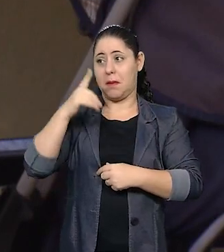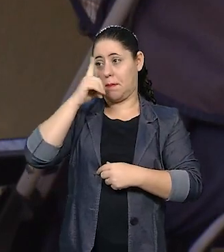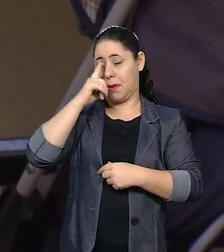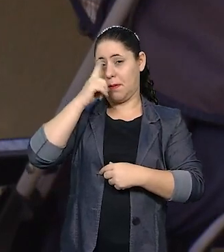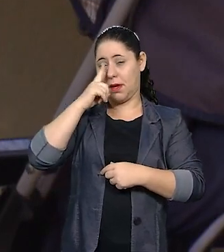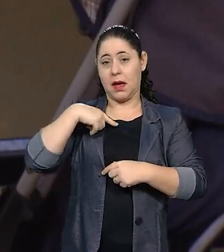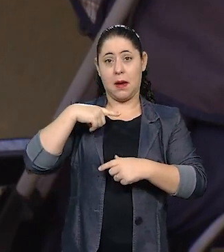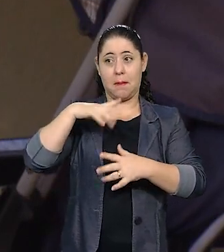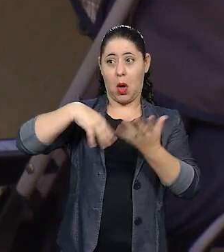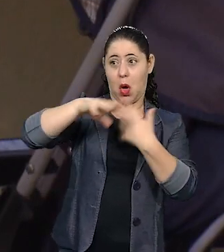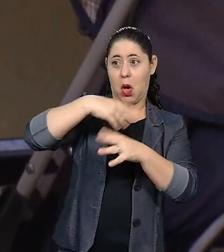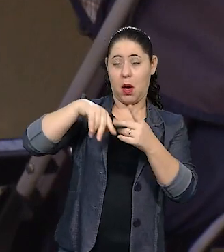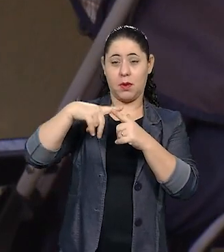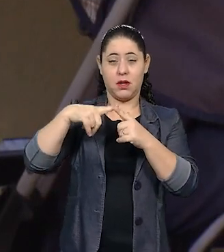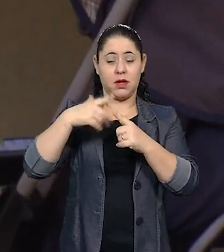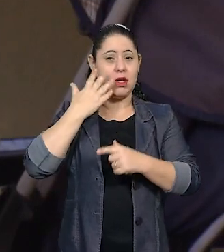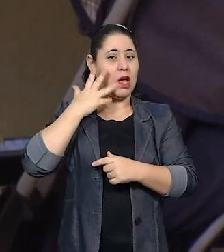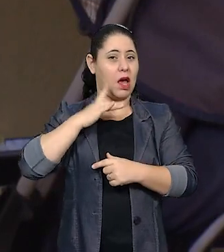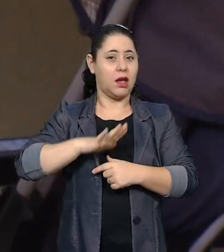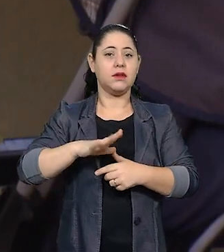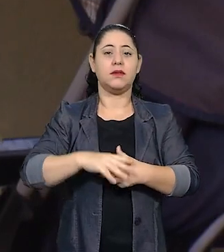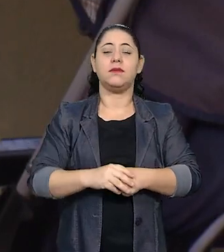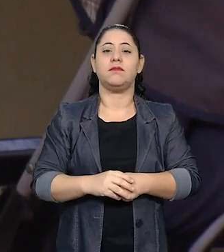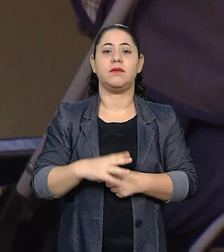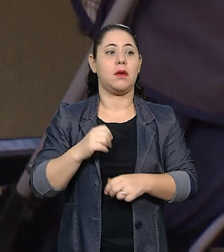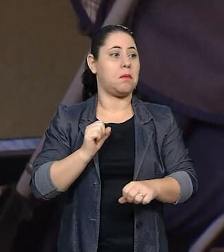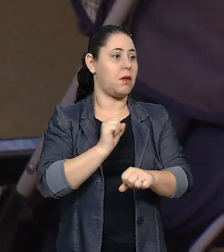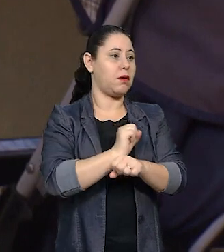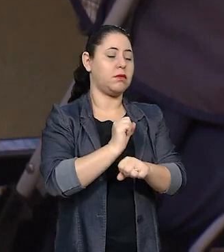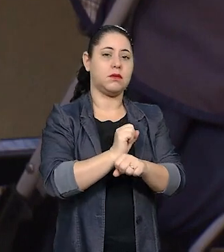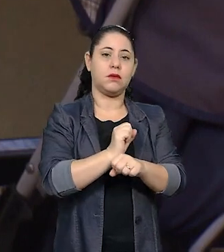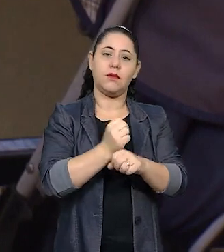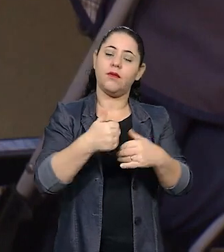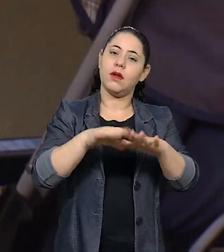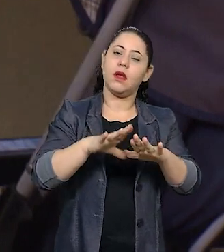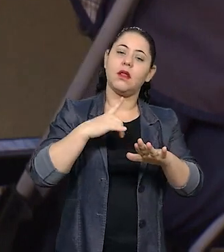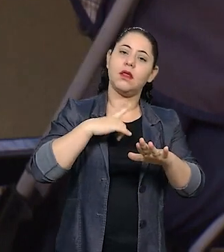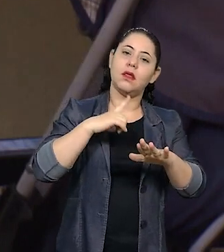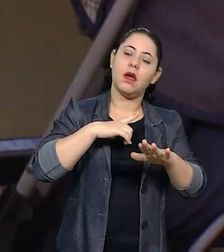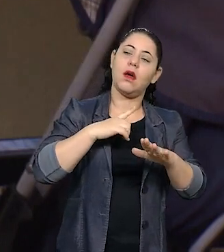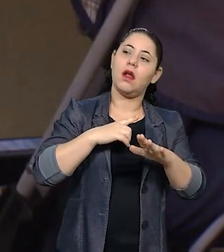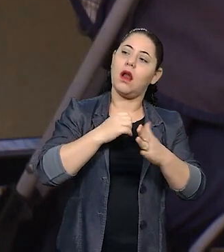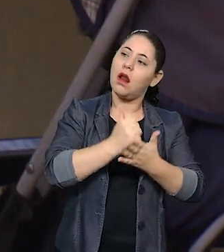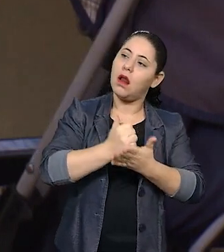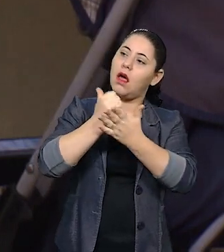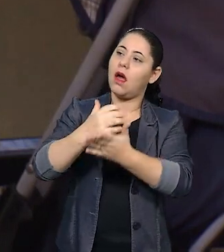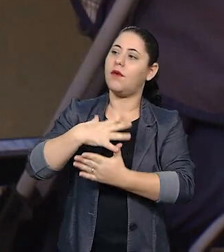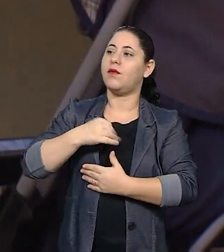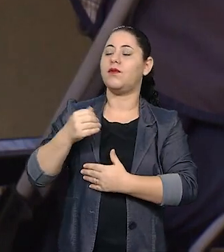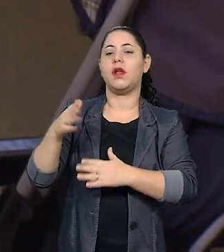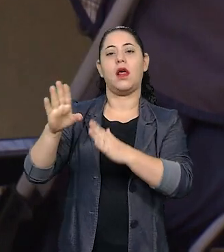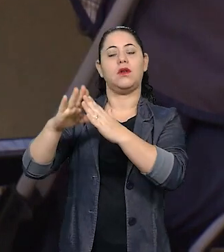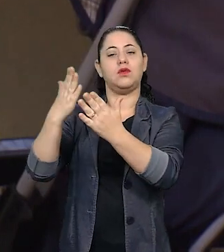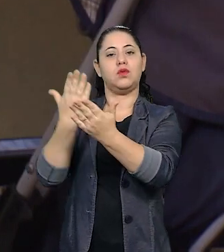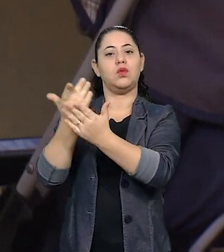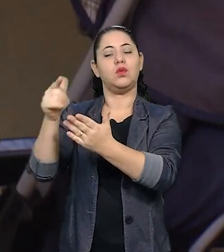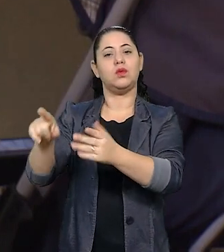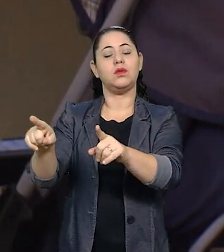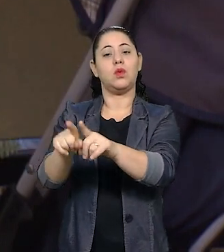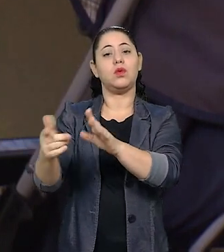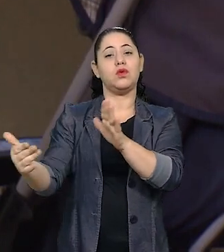de 2 anos, que passa o dia com a mãe. Dia a dia com ela é bastante agitada, muito imperativa mesmo. Ela não